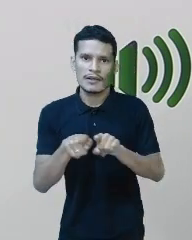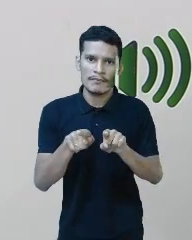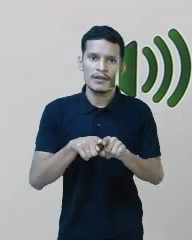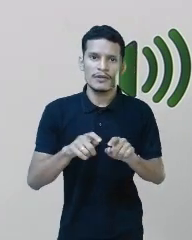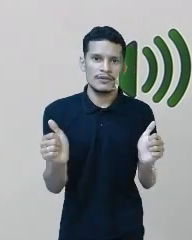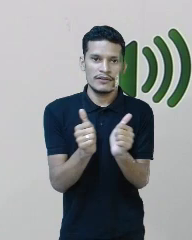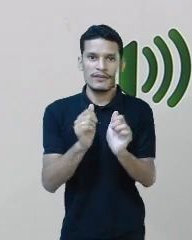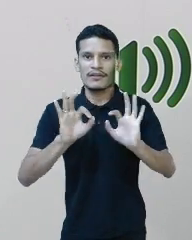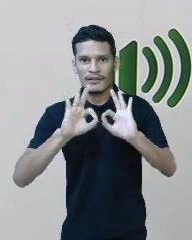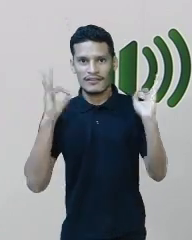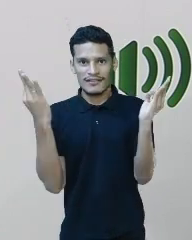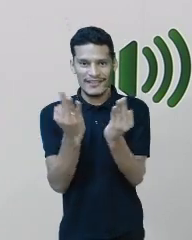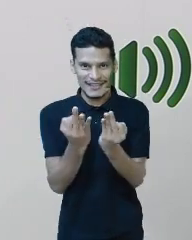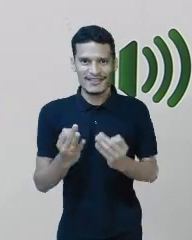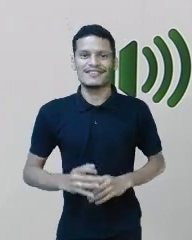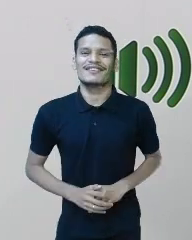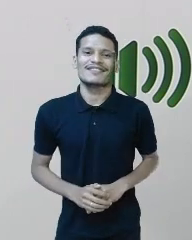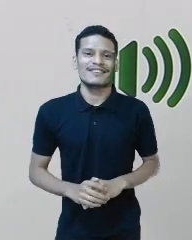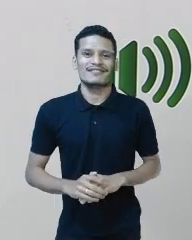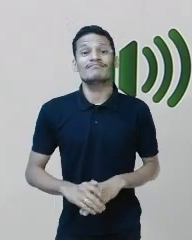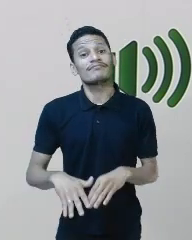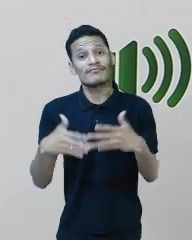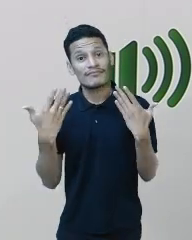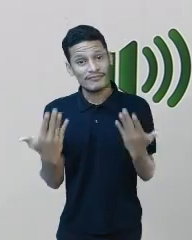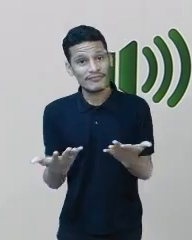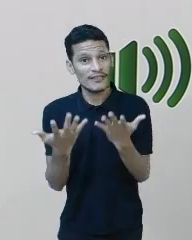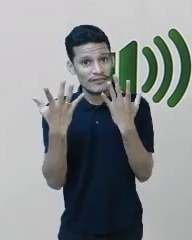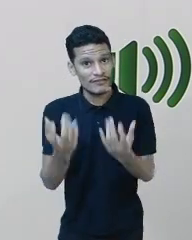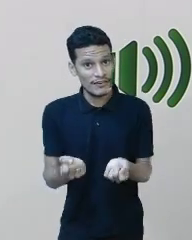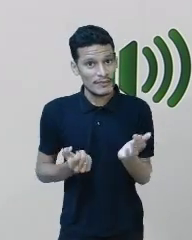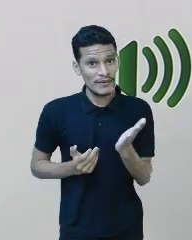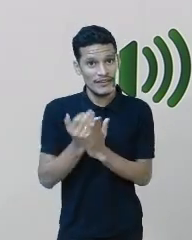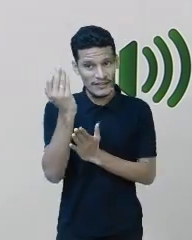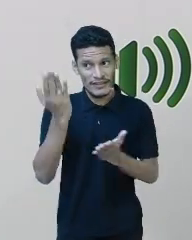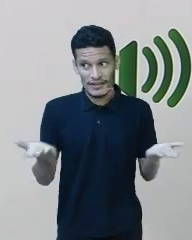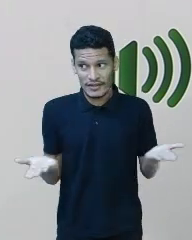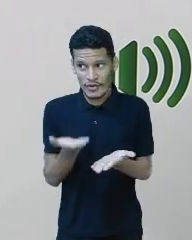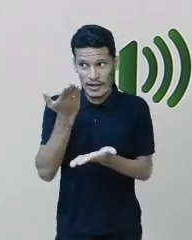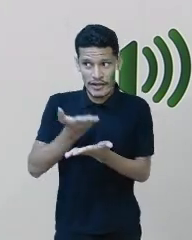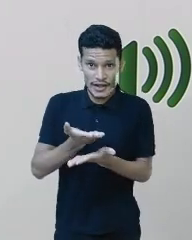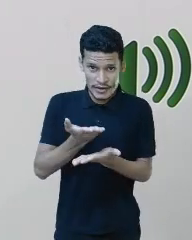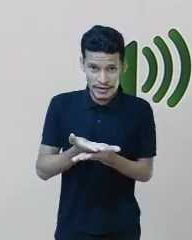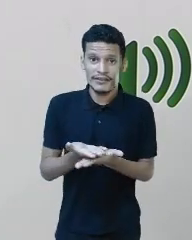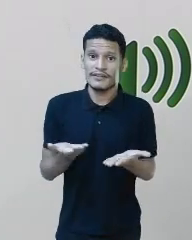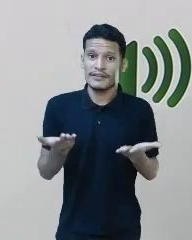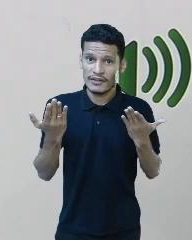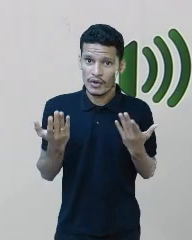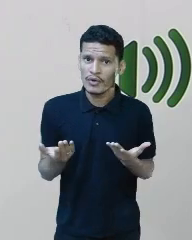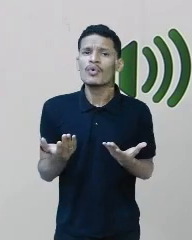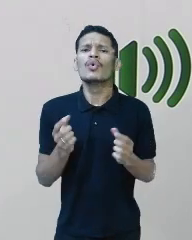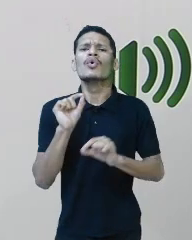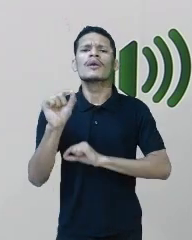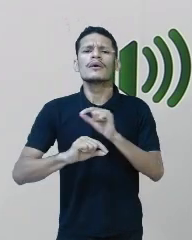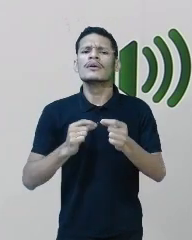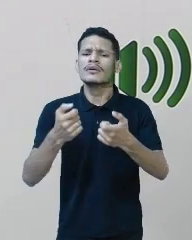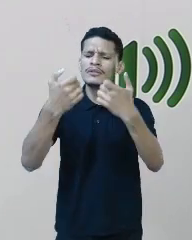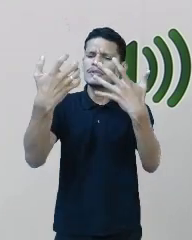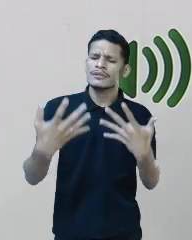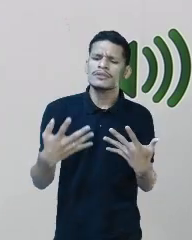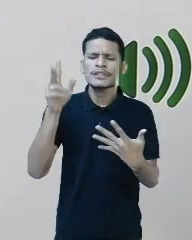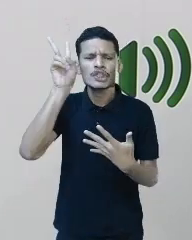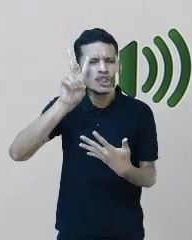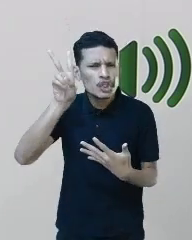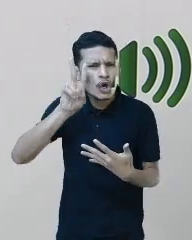bom? Então, vamos lá. Vamos começar nossa aula de hoje contando uma pequena